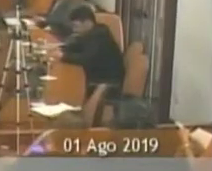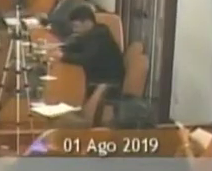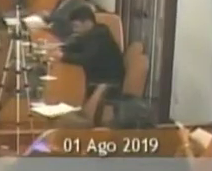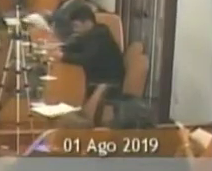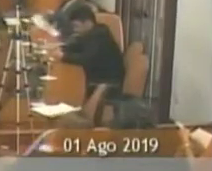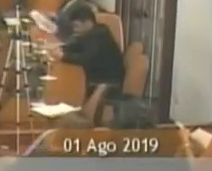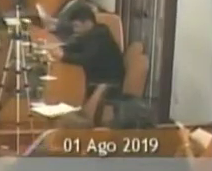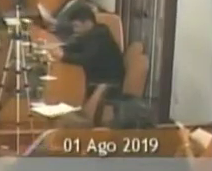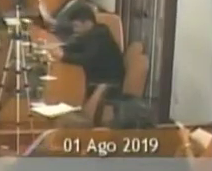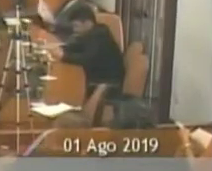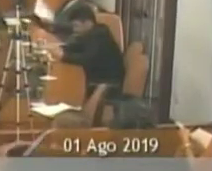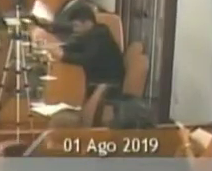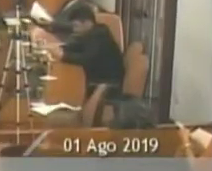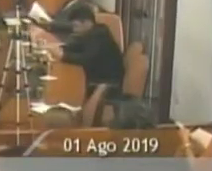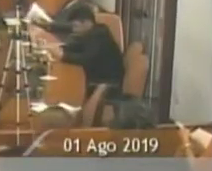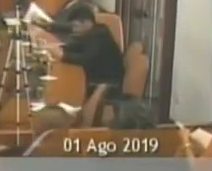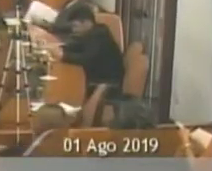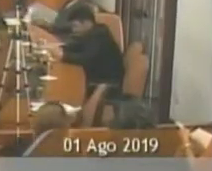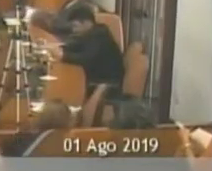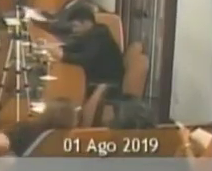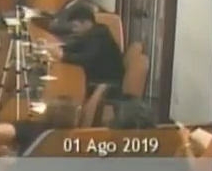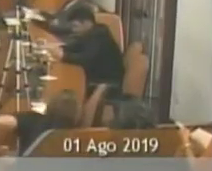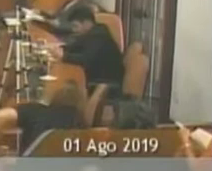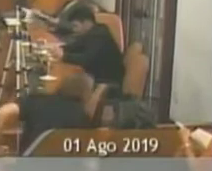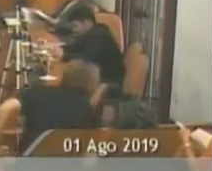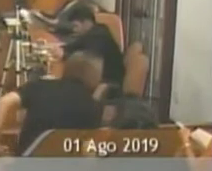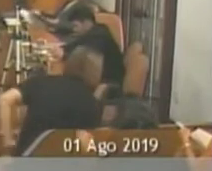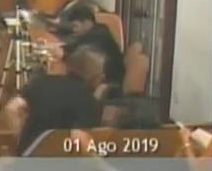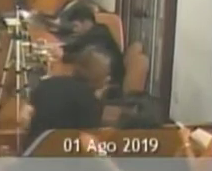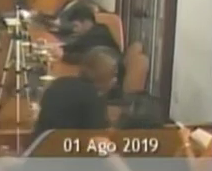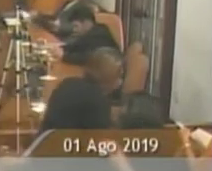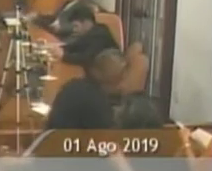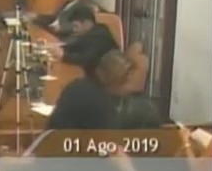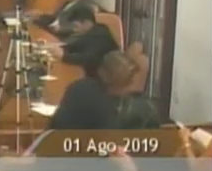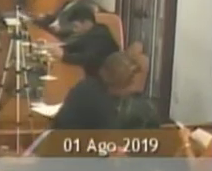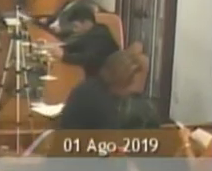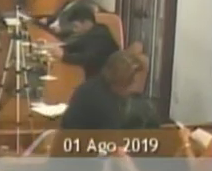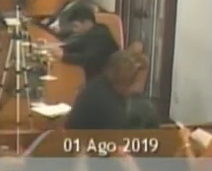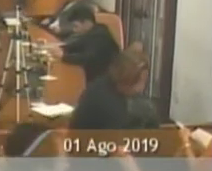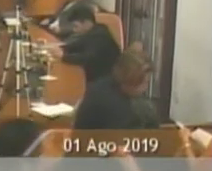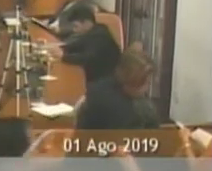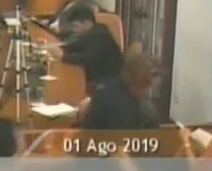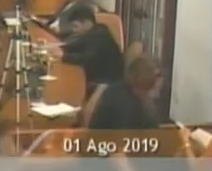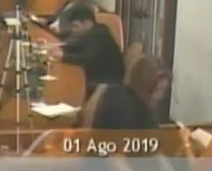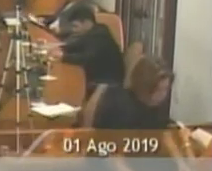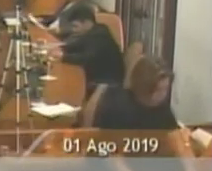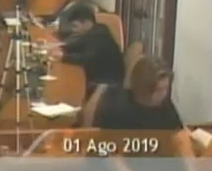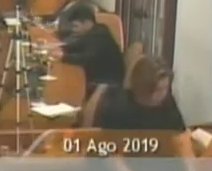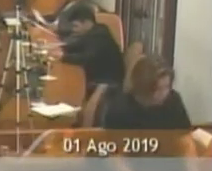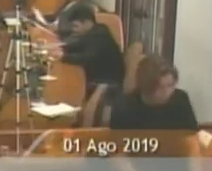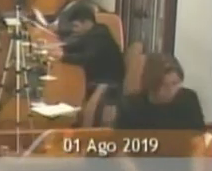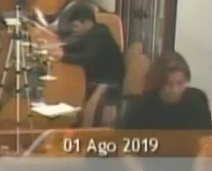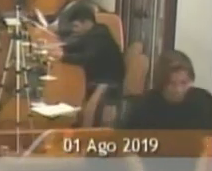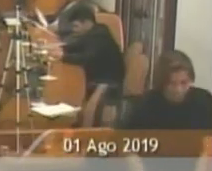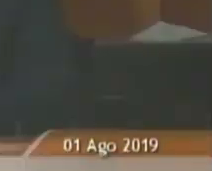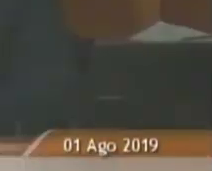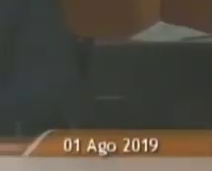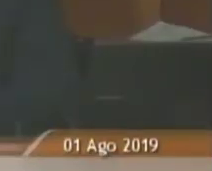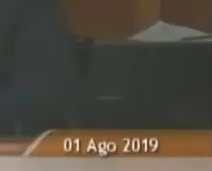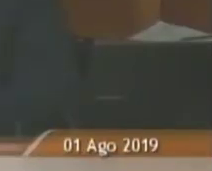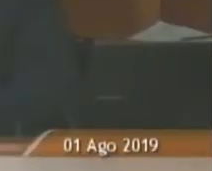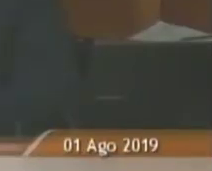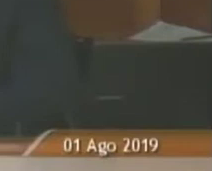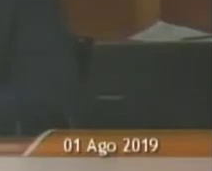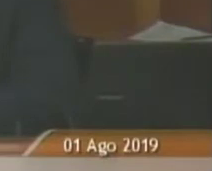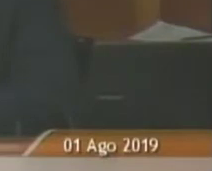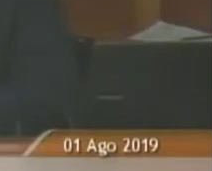que fizesse a chamada nominal dos vereadores presentes. Tomando a palavra, o primeiro secretário disse que os vereadores presentes eram vereador Claudinho, vereador Elinho do Sindicato,